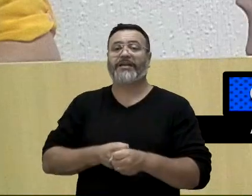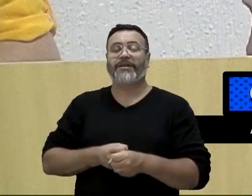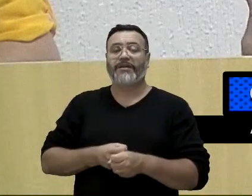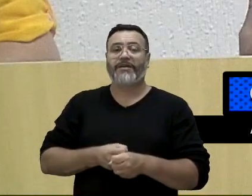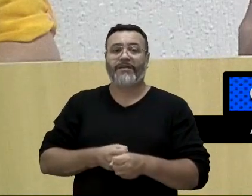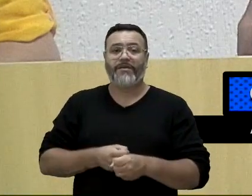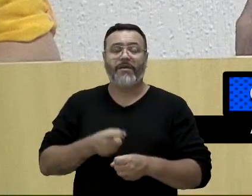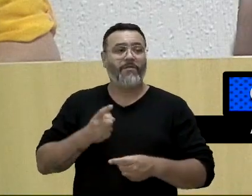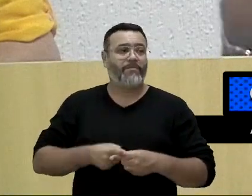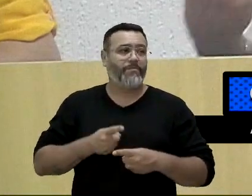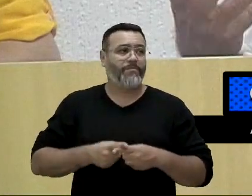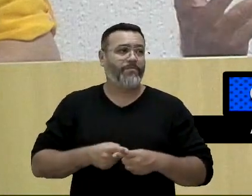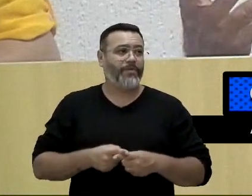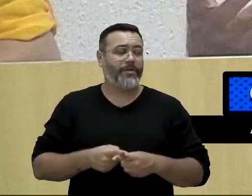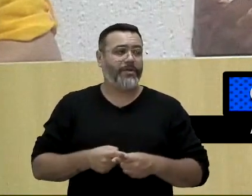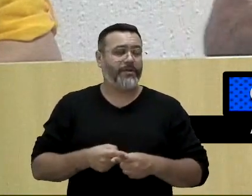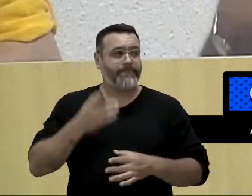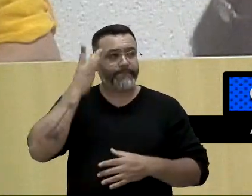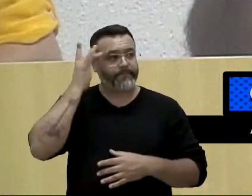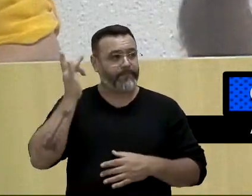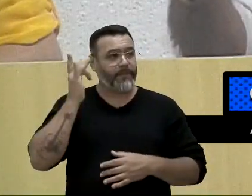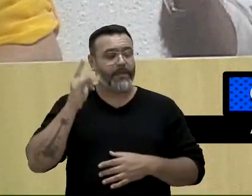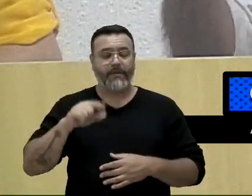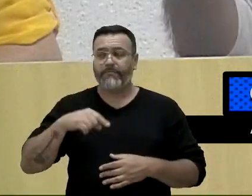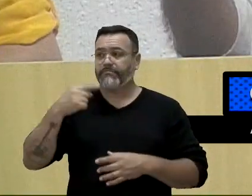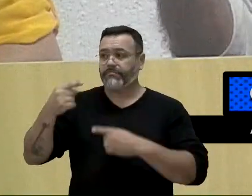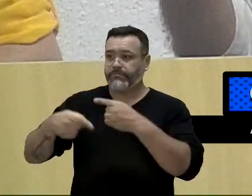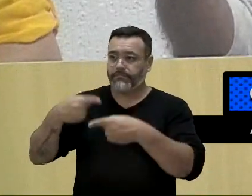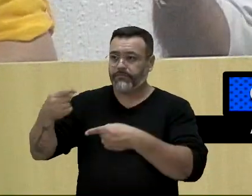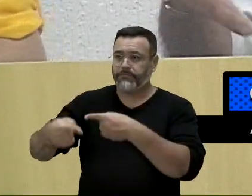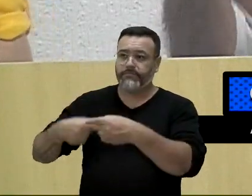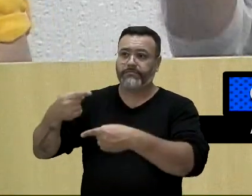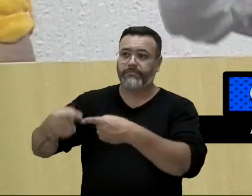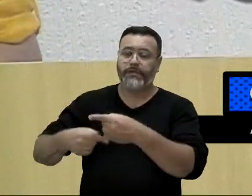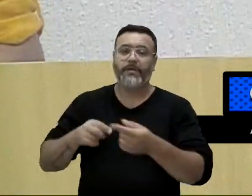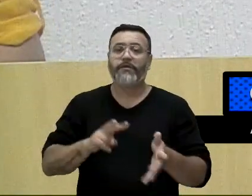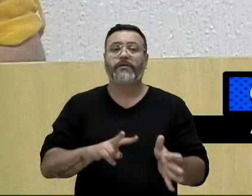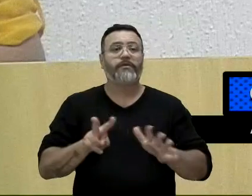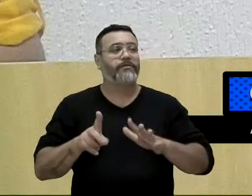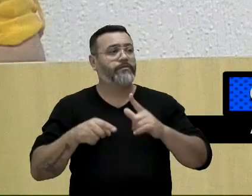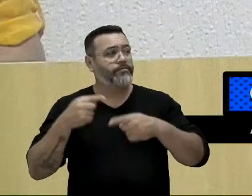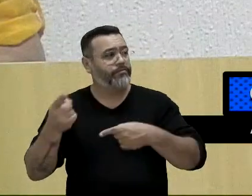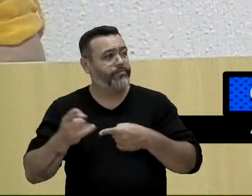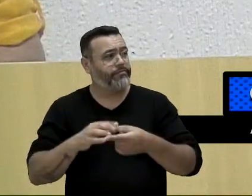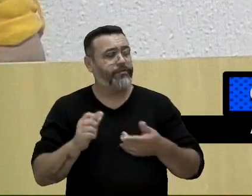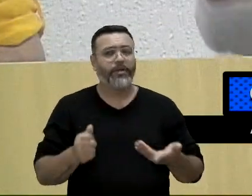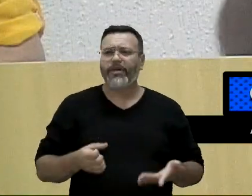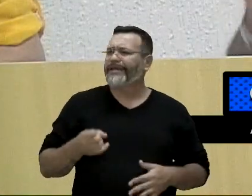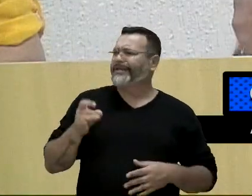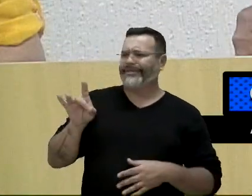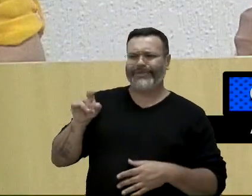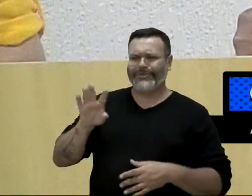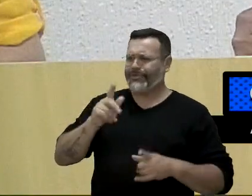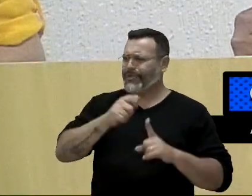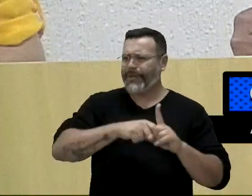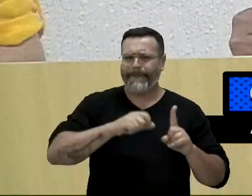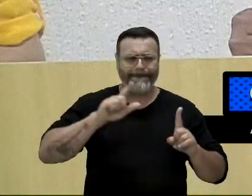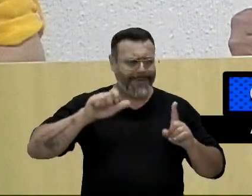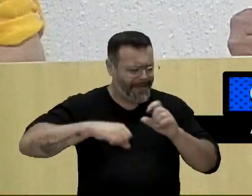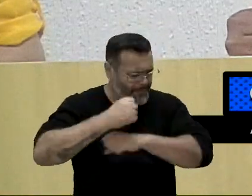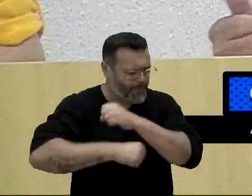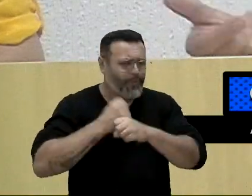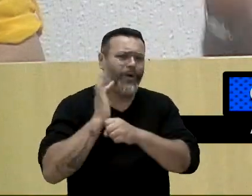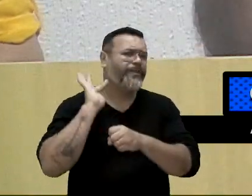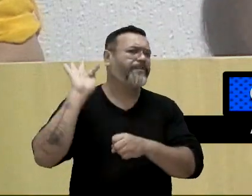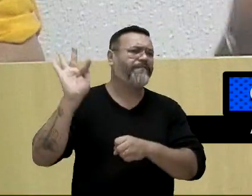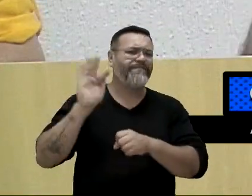aqui, amanhã passa um dia, 2 dias, 3 dias, 4 dias, só em maio do ano que vem que nós vamos falar sobre isso aí.